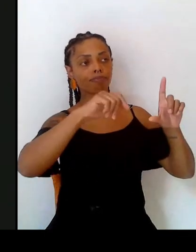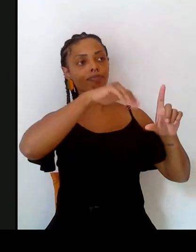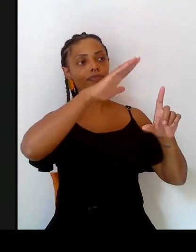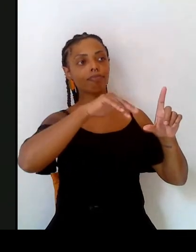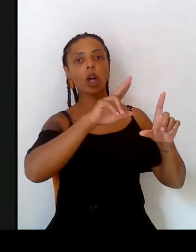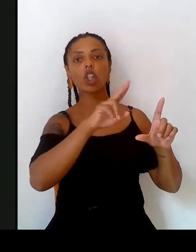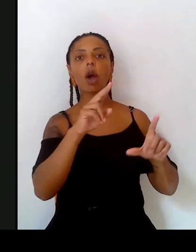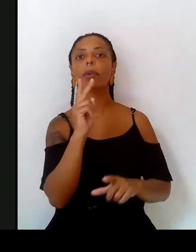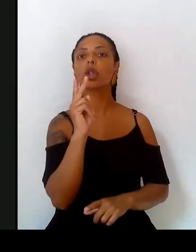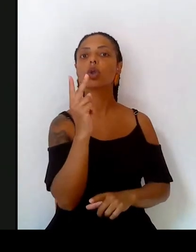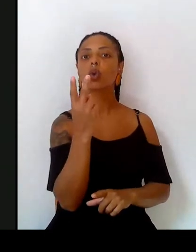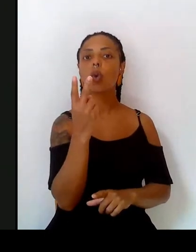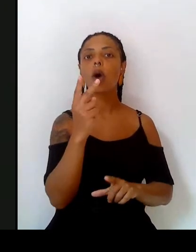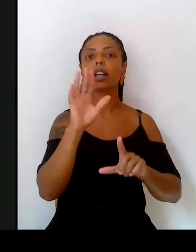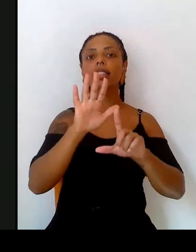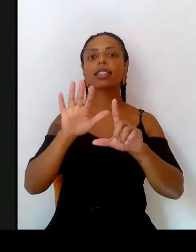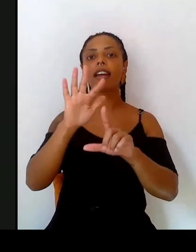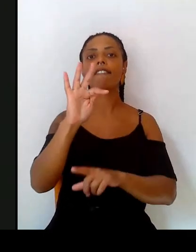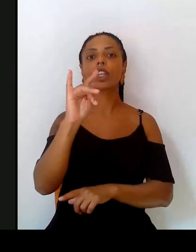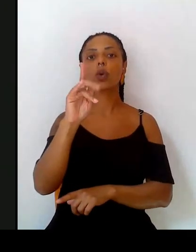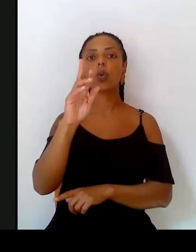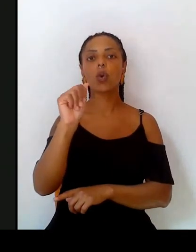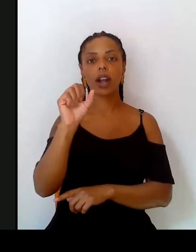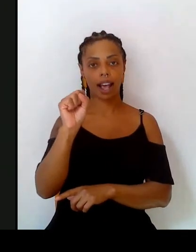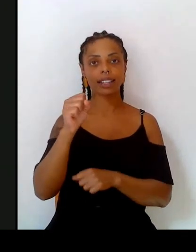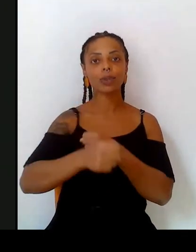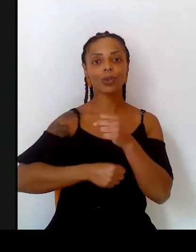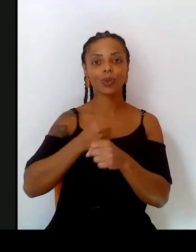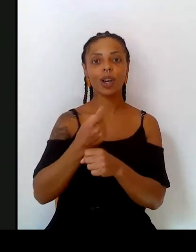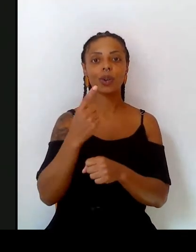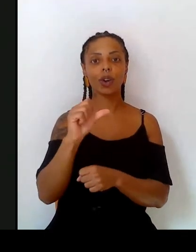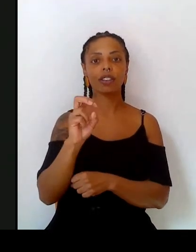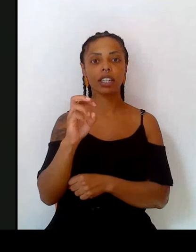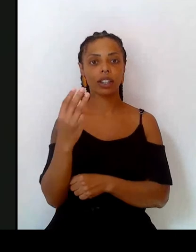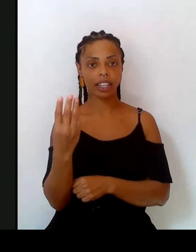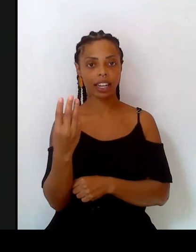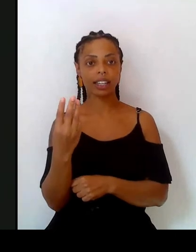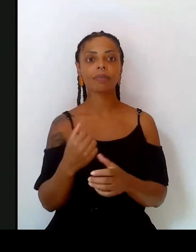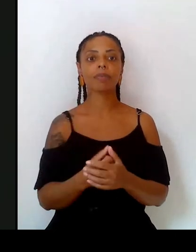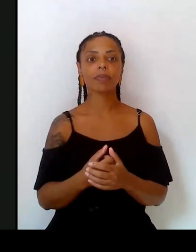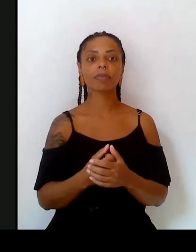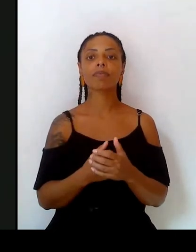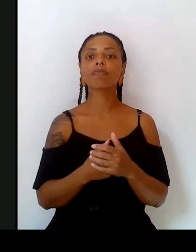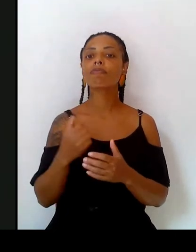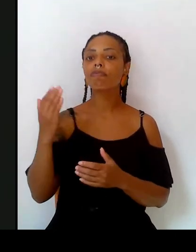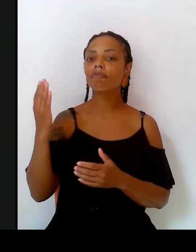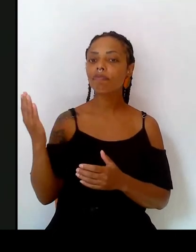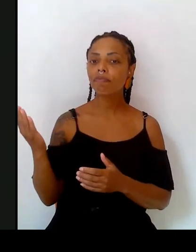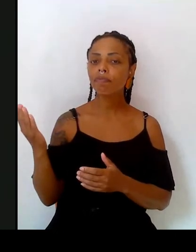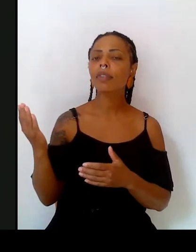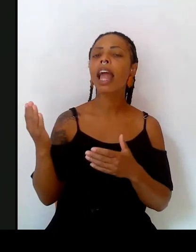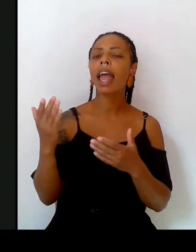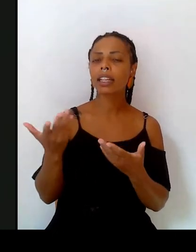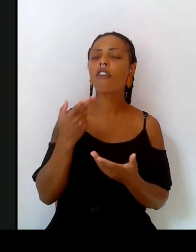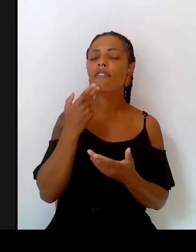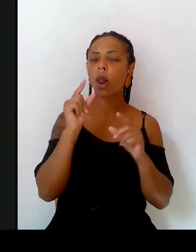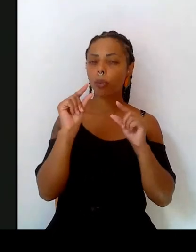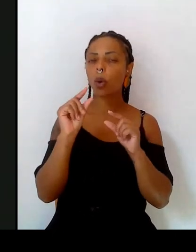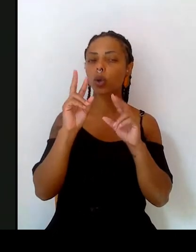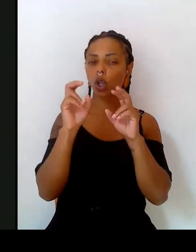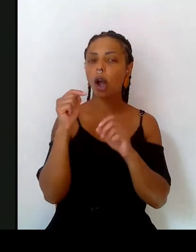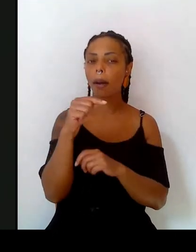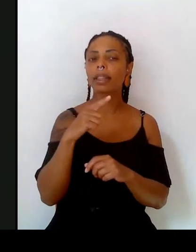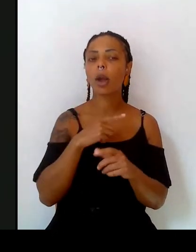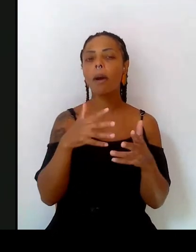1953 e falando um pouco sobre a figura de Beckham Há alguma confusão se essa